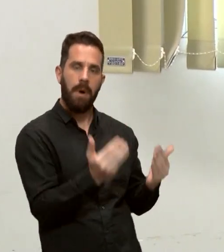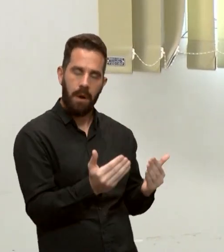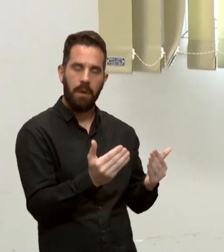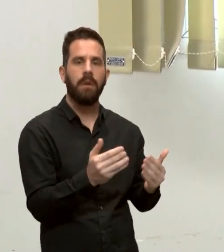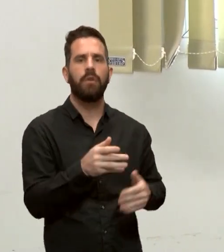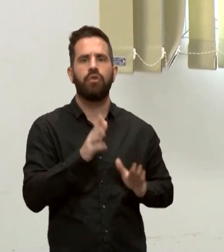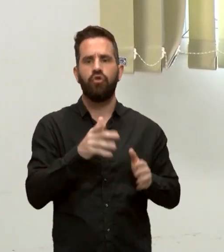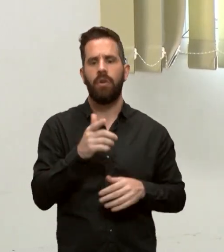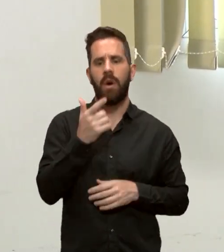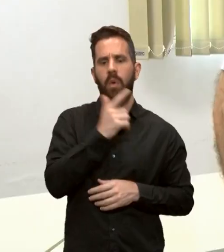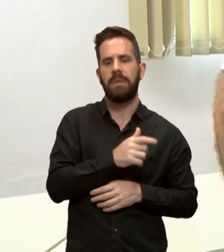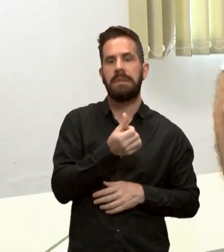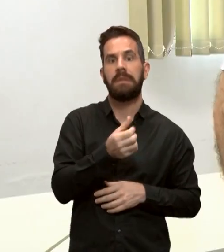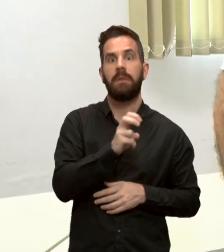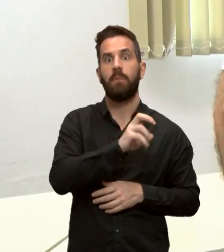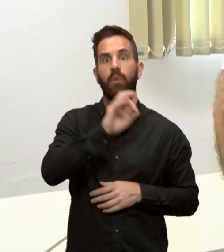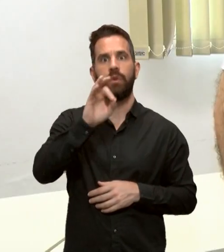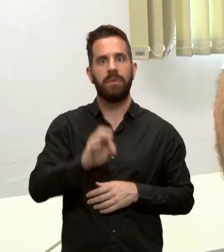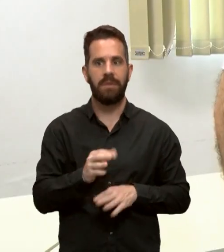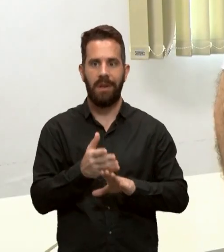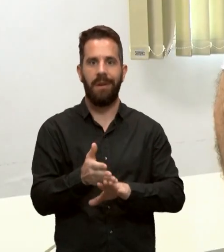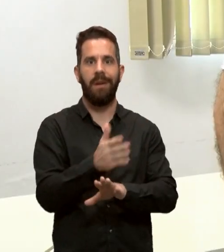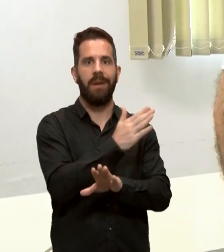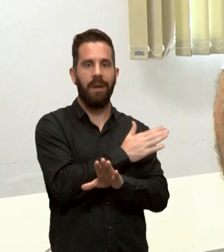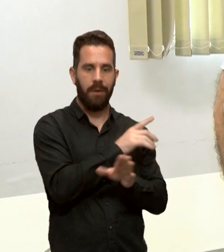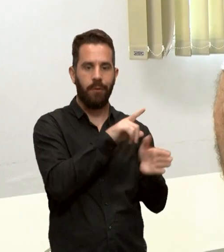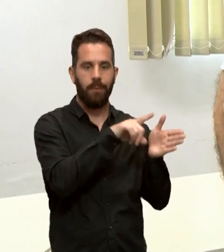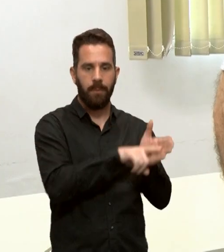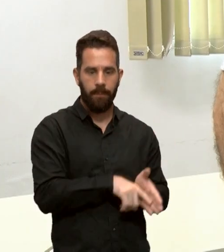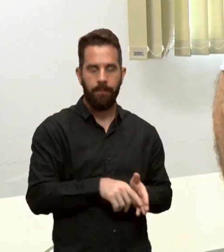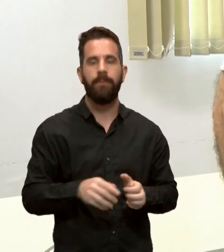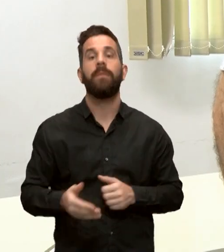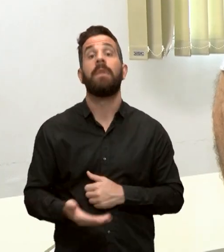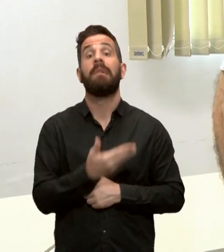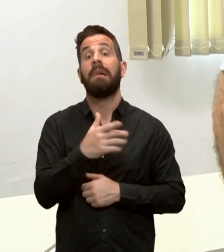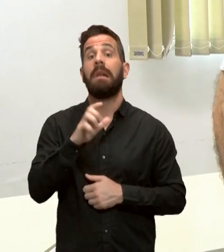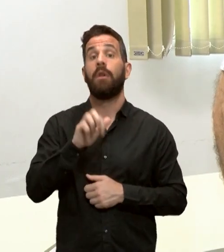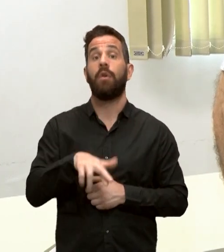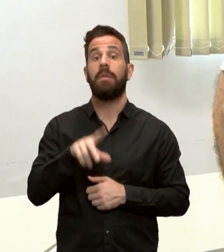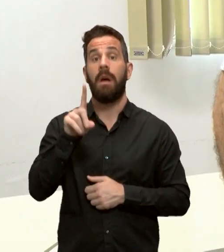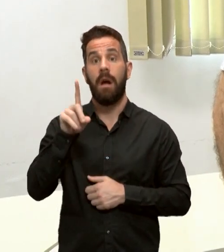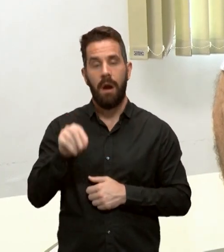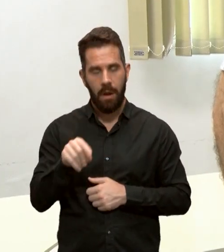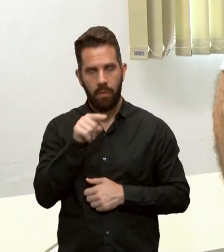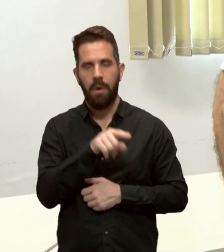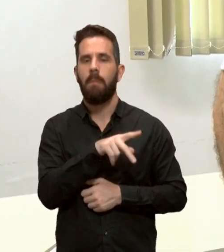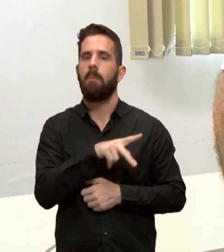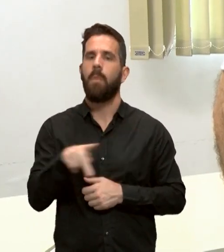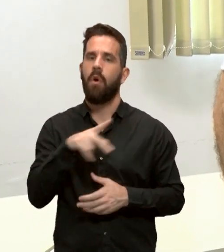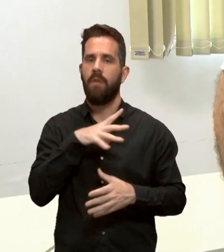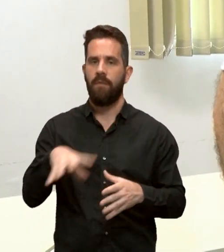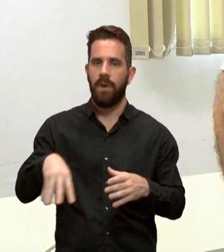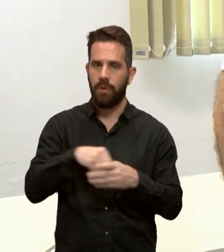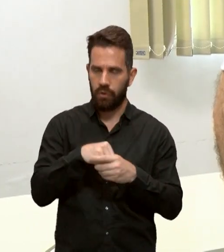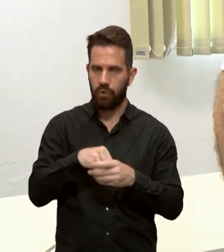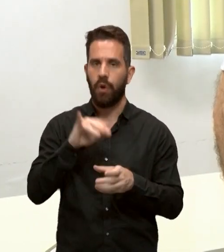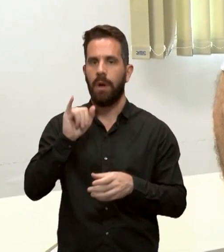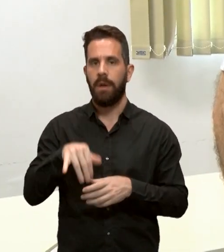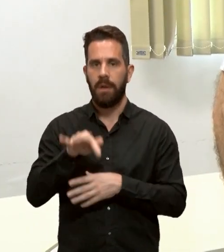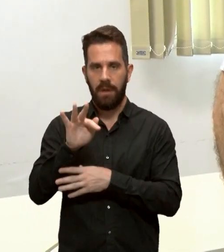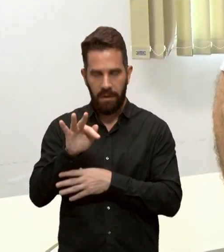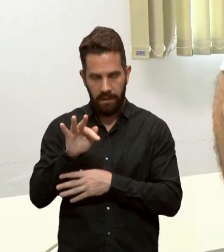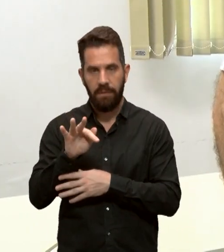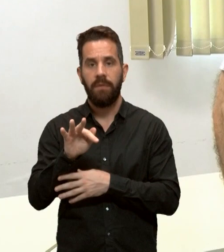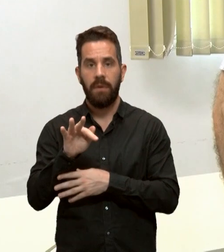com os trabalhos anteriores. Agora a gente conversa com o Leonardo Andrade, ele que é professor do Instituto de Informática da UFG,